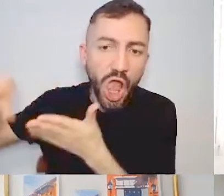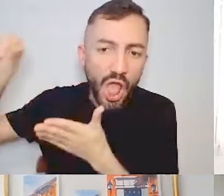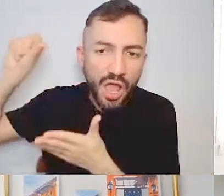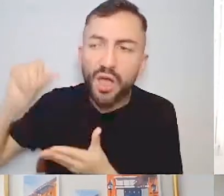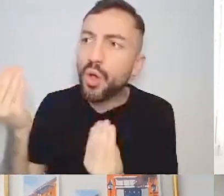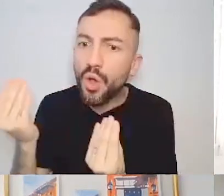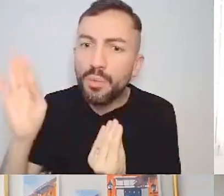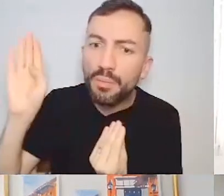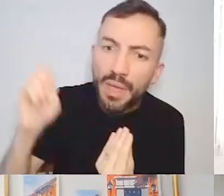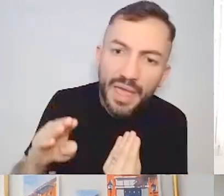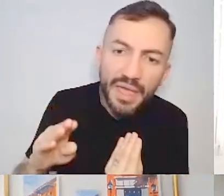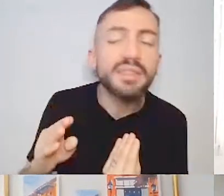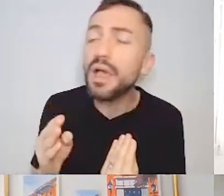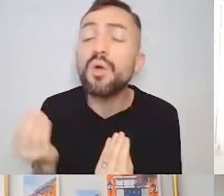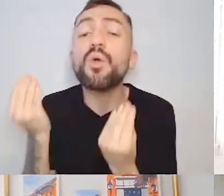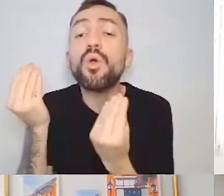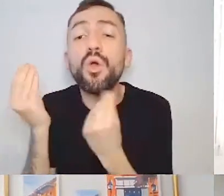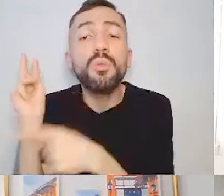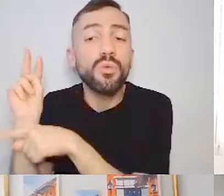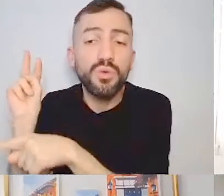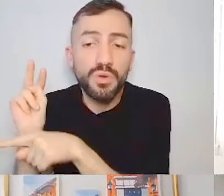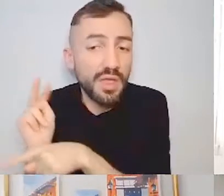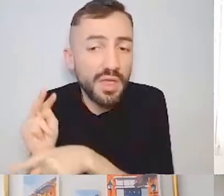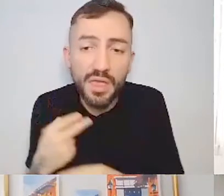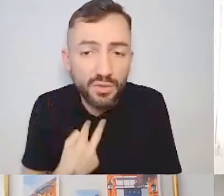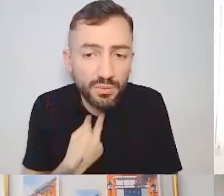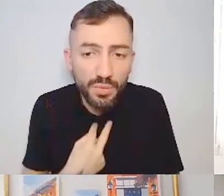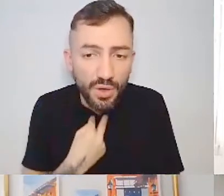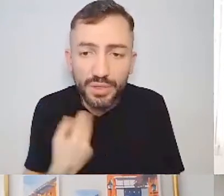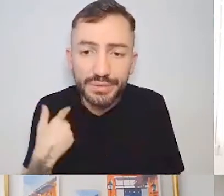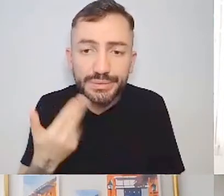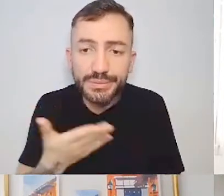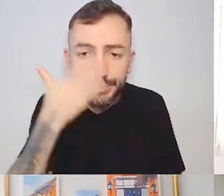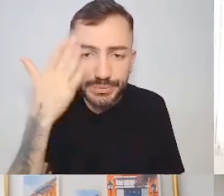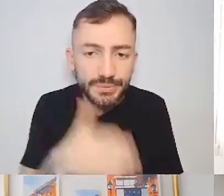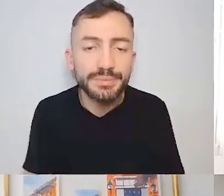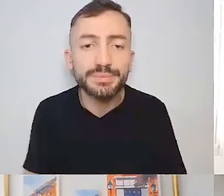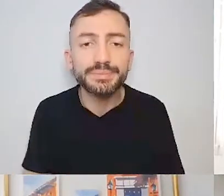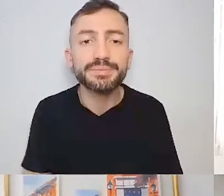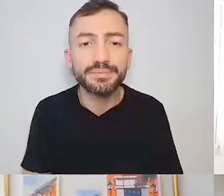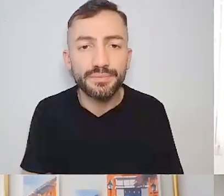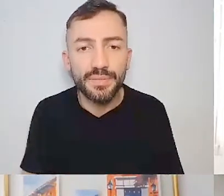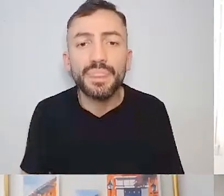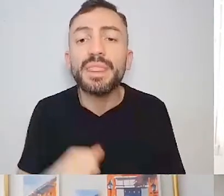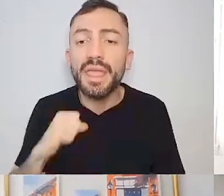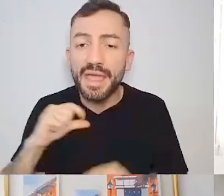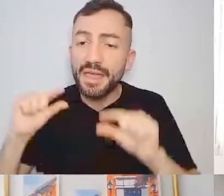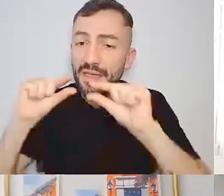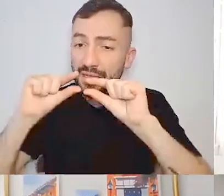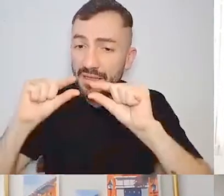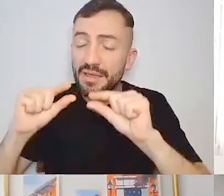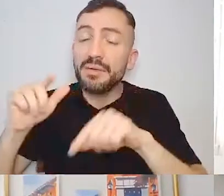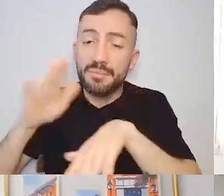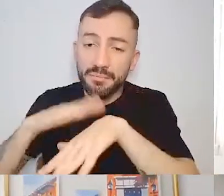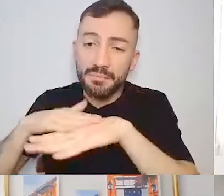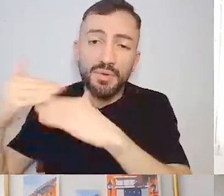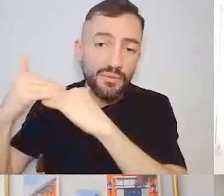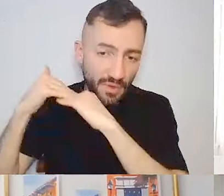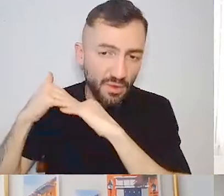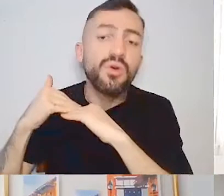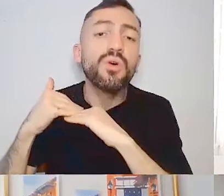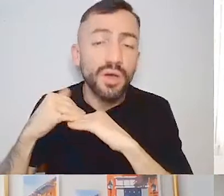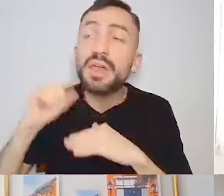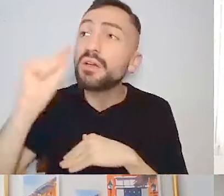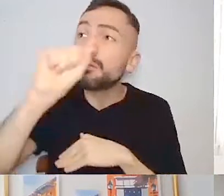não, sem poder fazer mais nada. Só queria, essa frase escutei bastante, só queria que ela soubesse o quanto